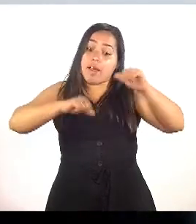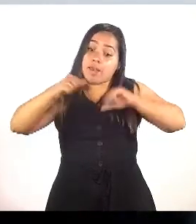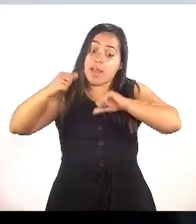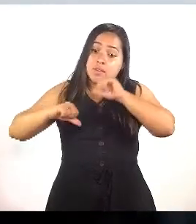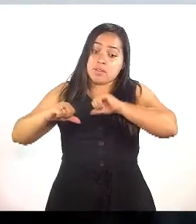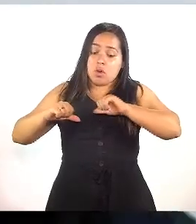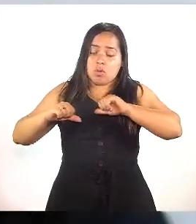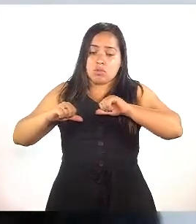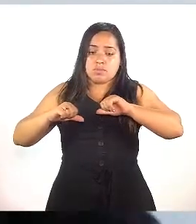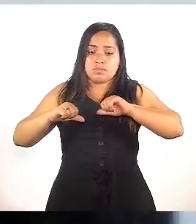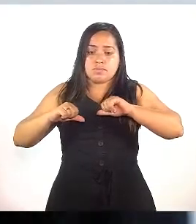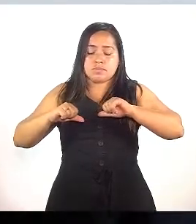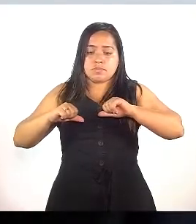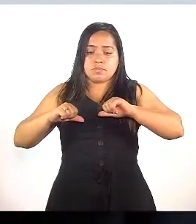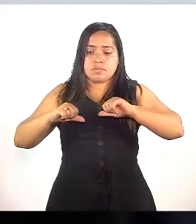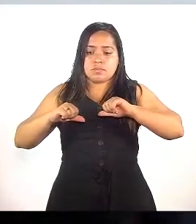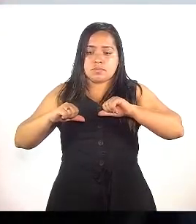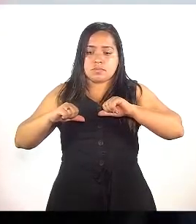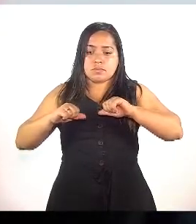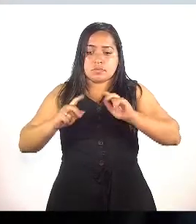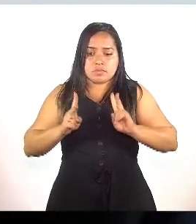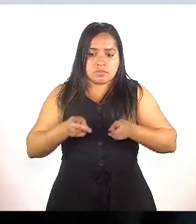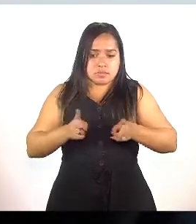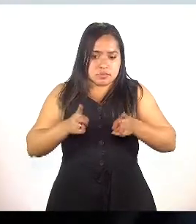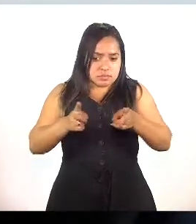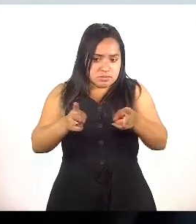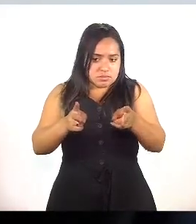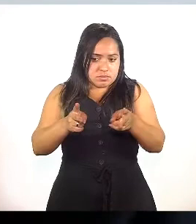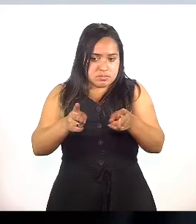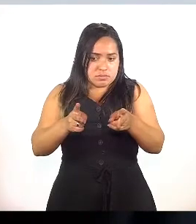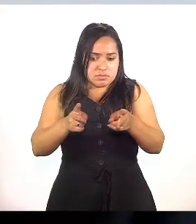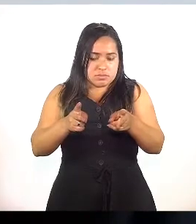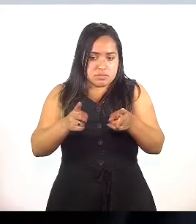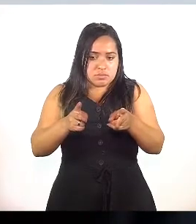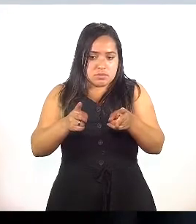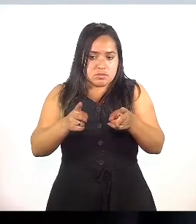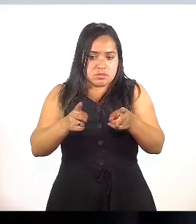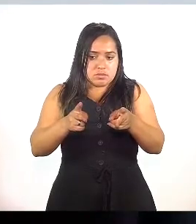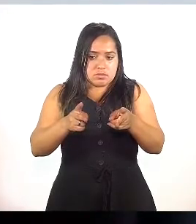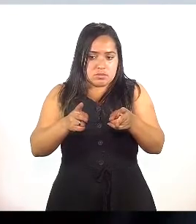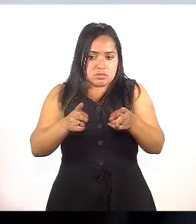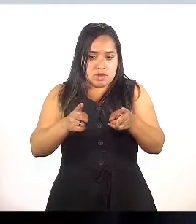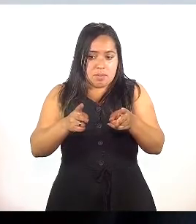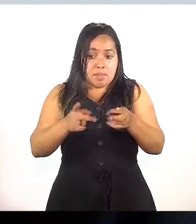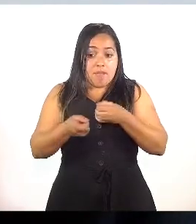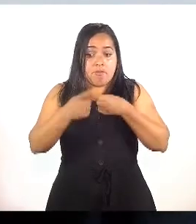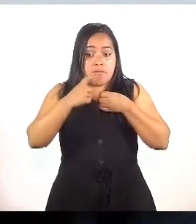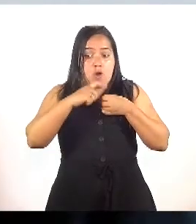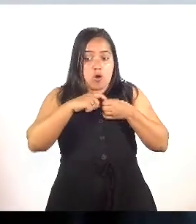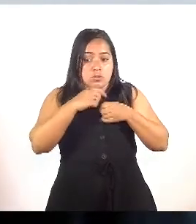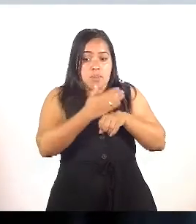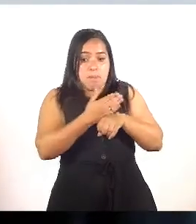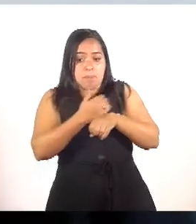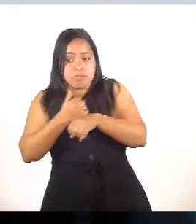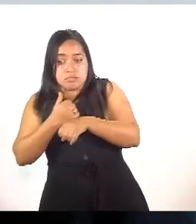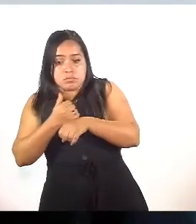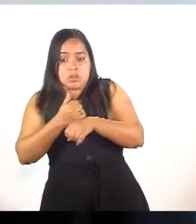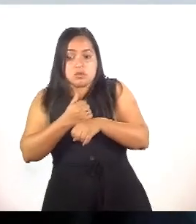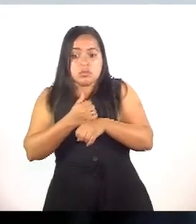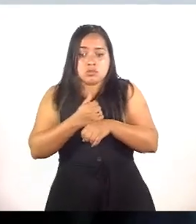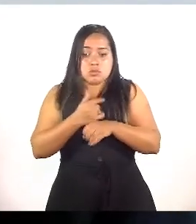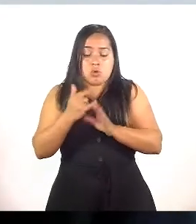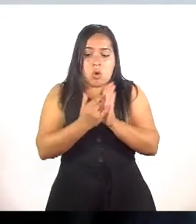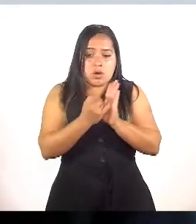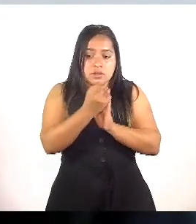avaliação para continuidade, para prorrogação do contrato, ou pela definição do Estado, do